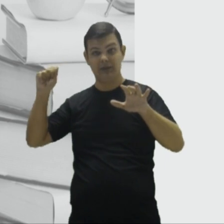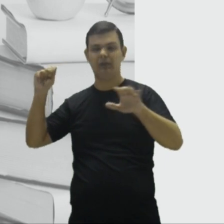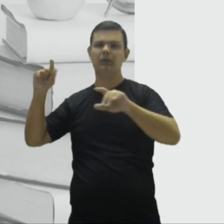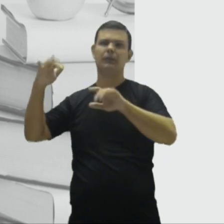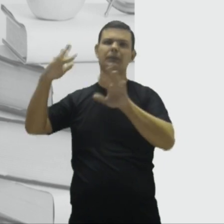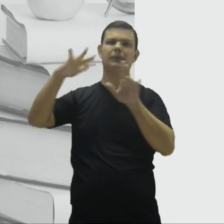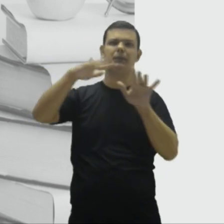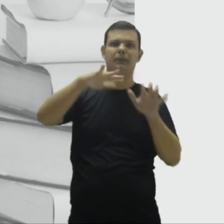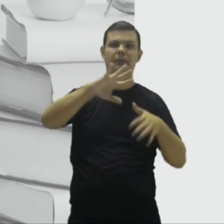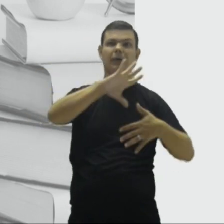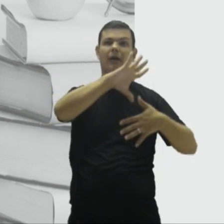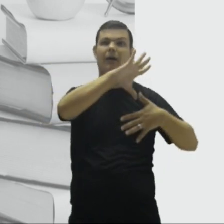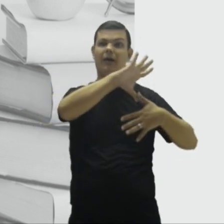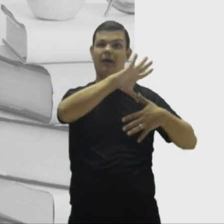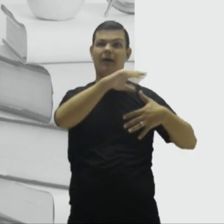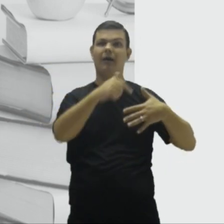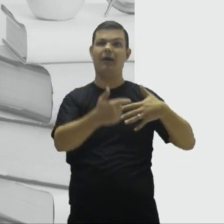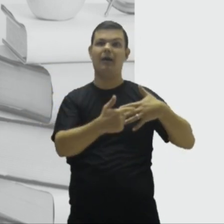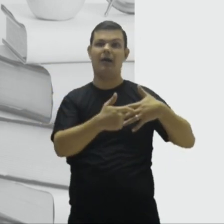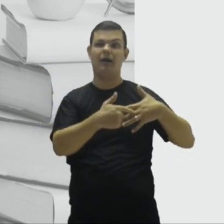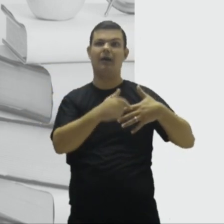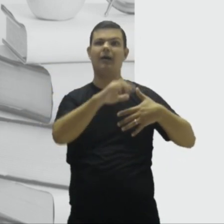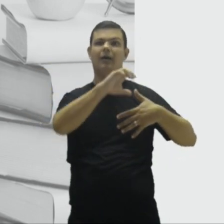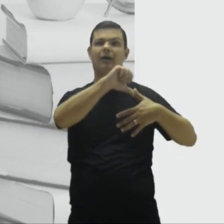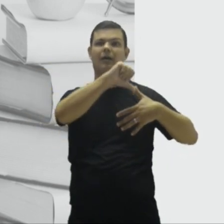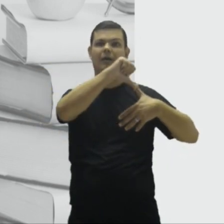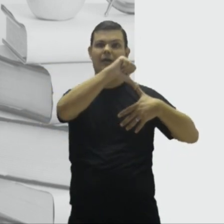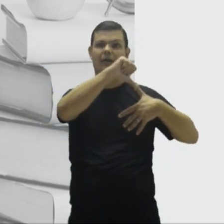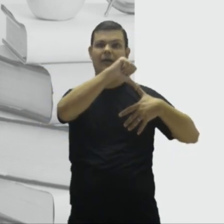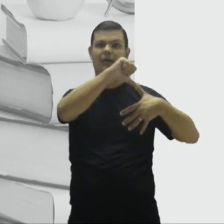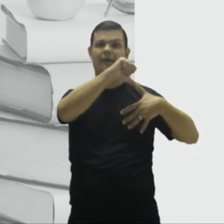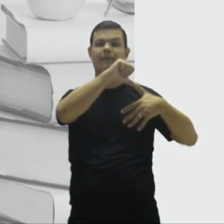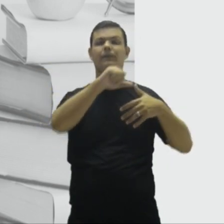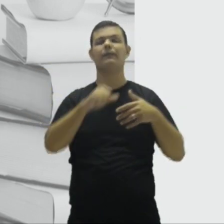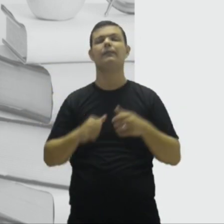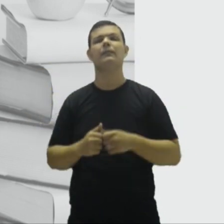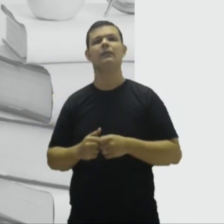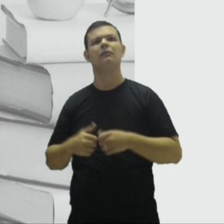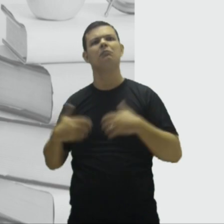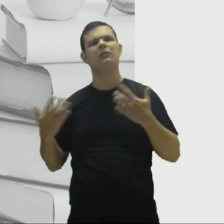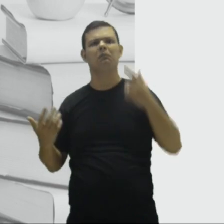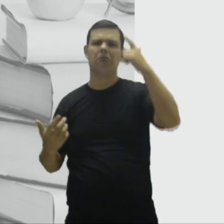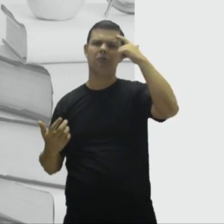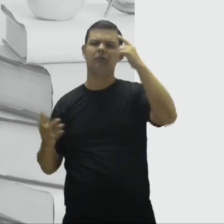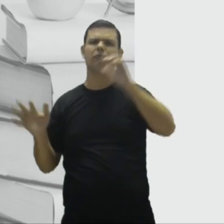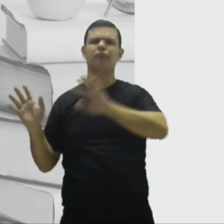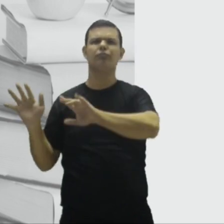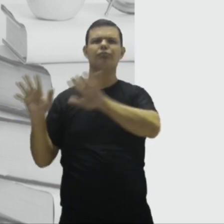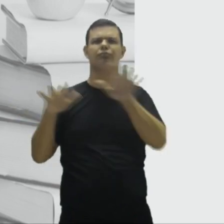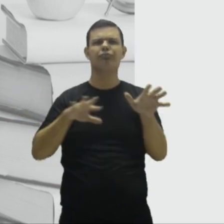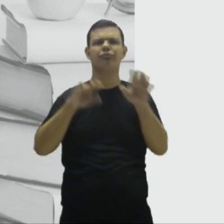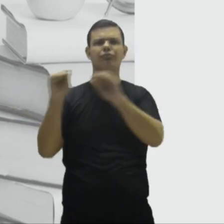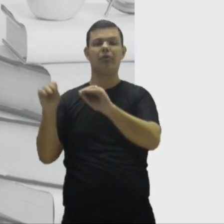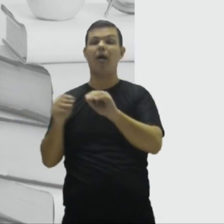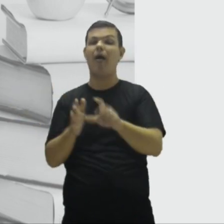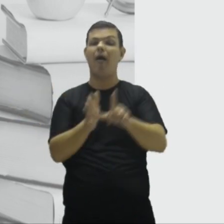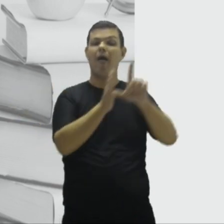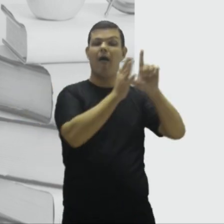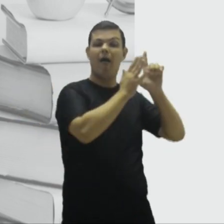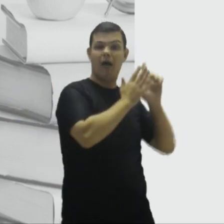do Sul. Ah, pessoal, então quer dizer que esse movimento todo aconteceu e foi antes dos índios?